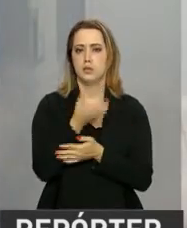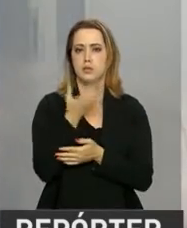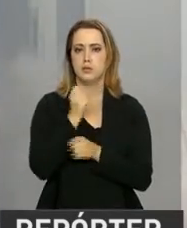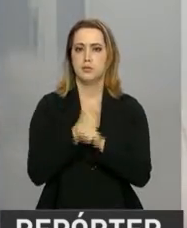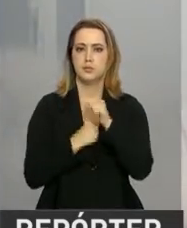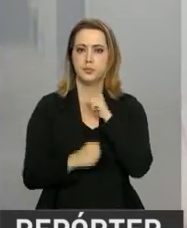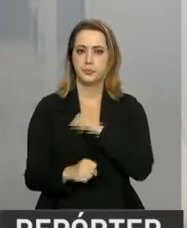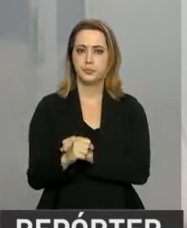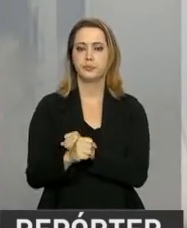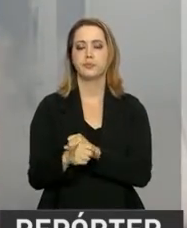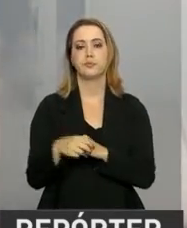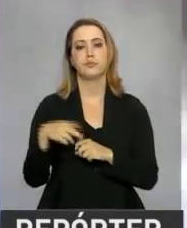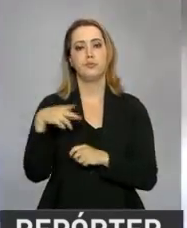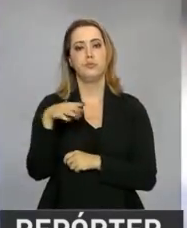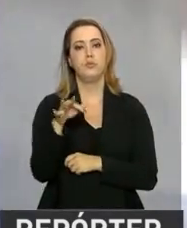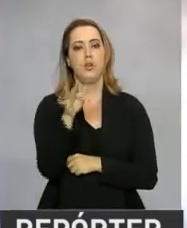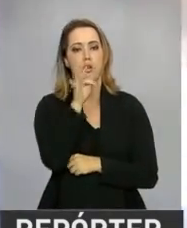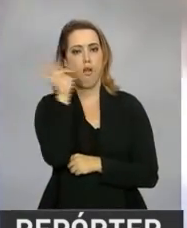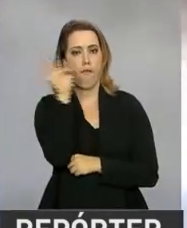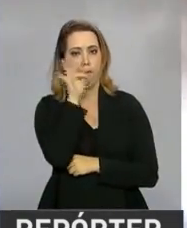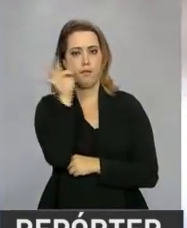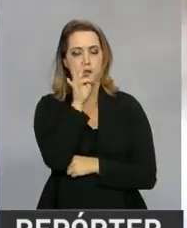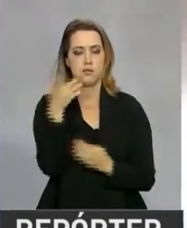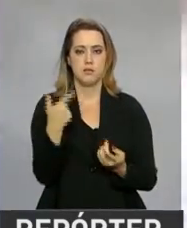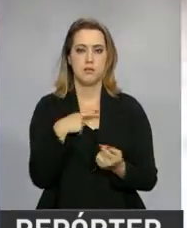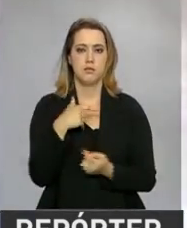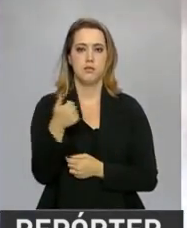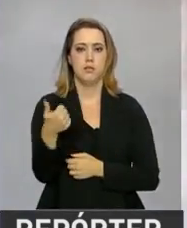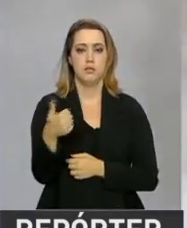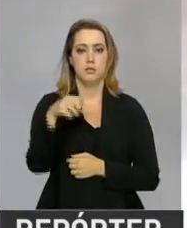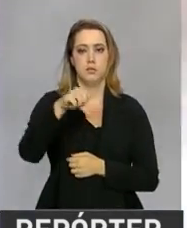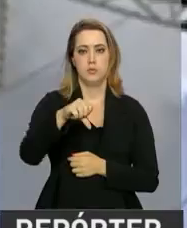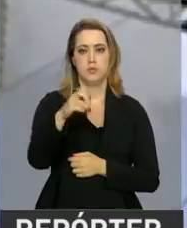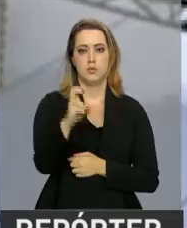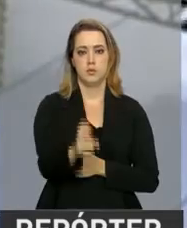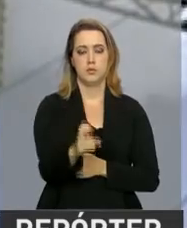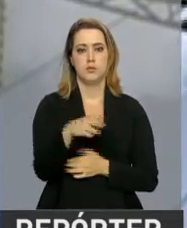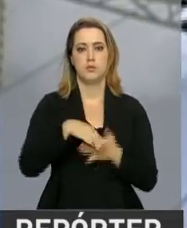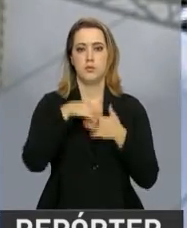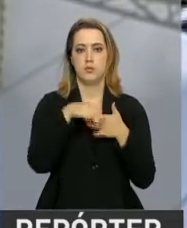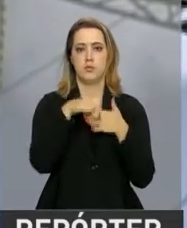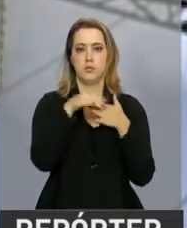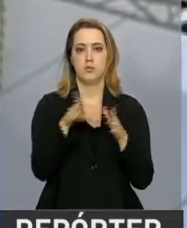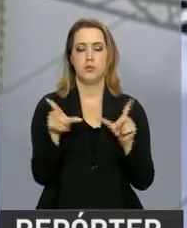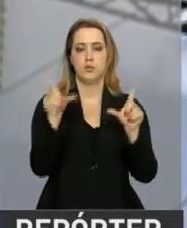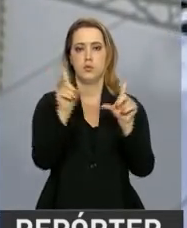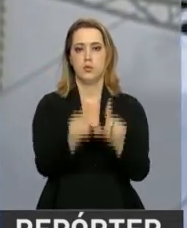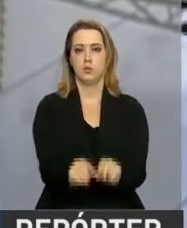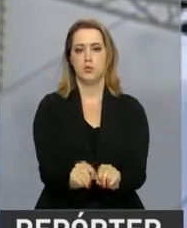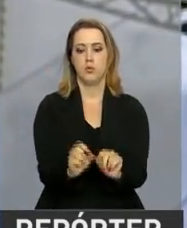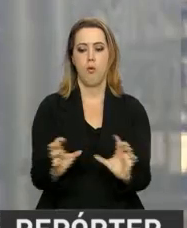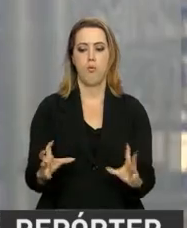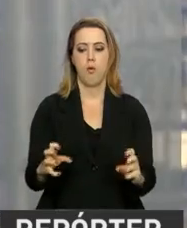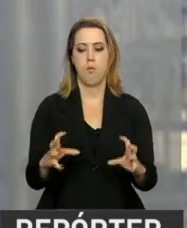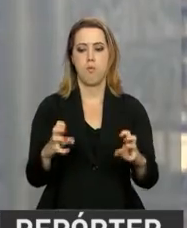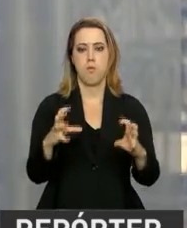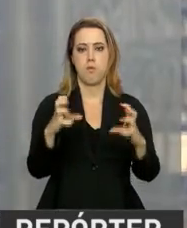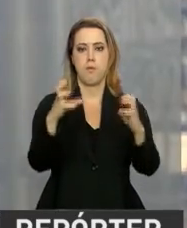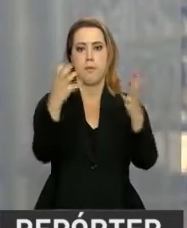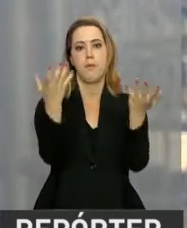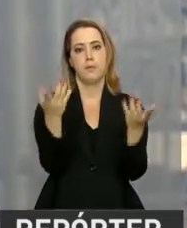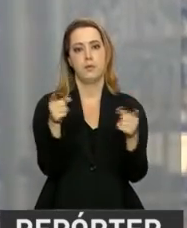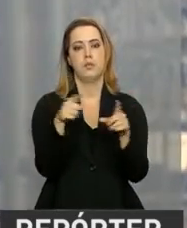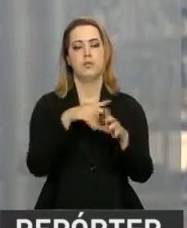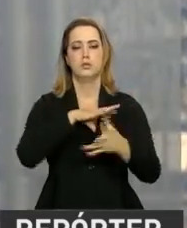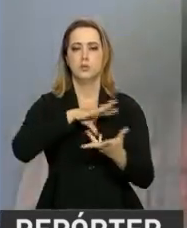na capital francesa o 195 líderes que se comprometeram em deter o aumento da temperatura do planeta em pelo menos